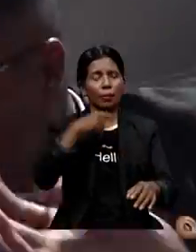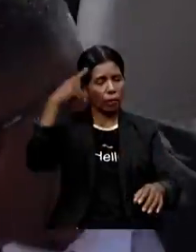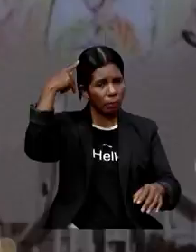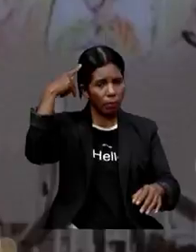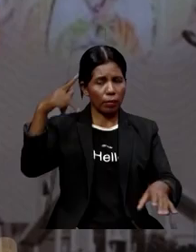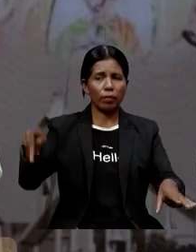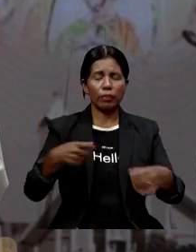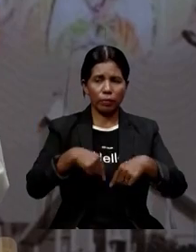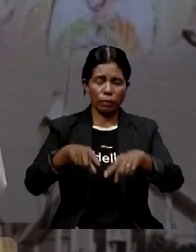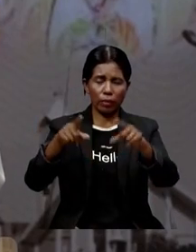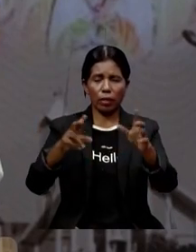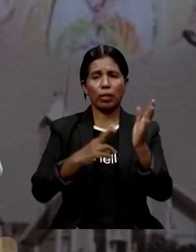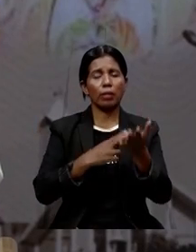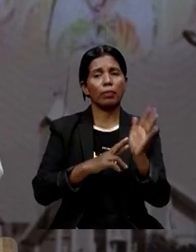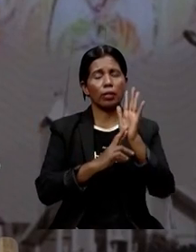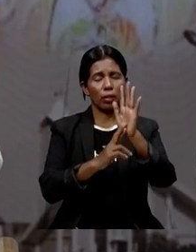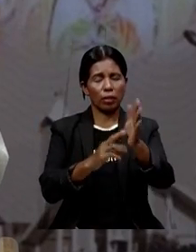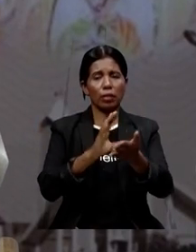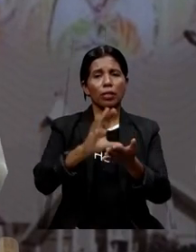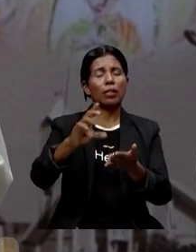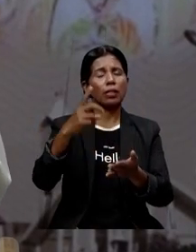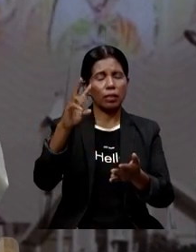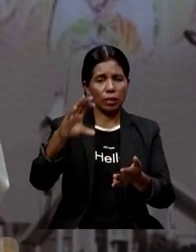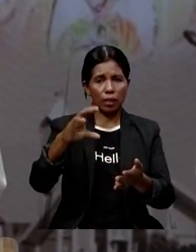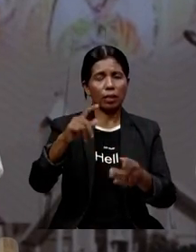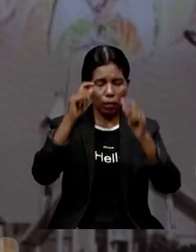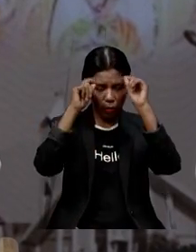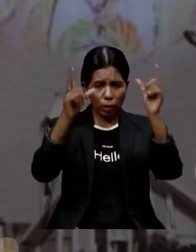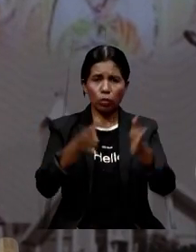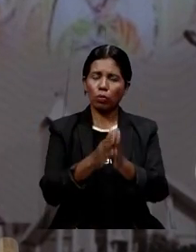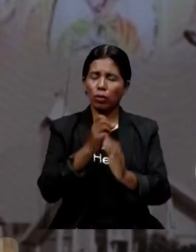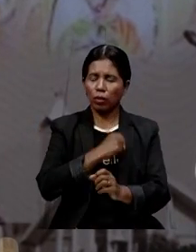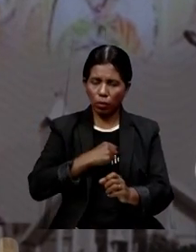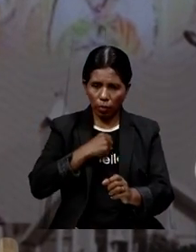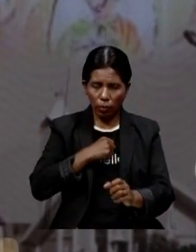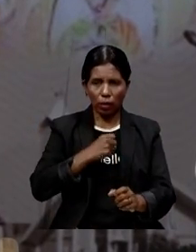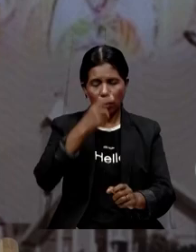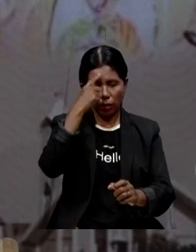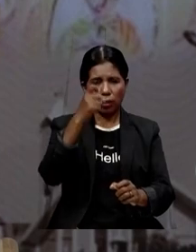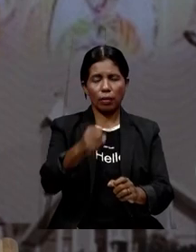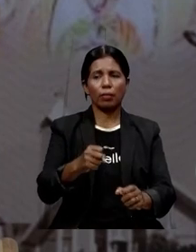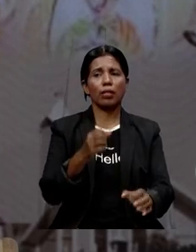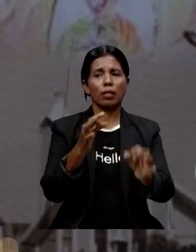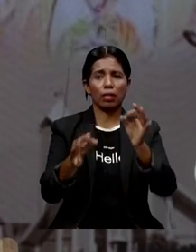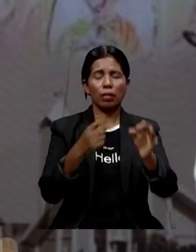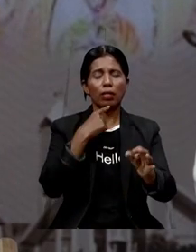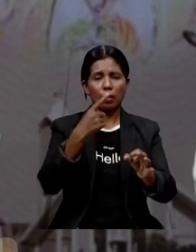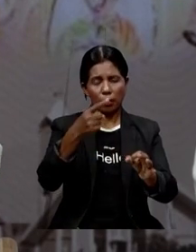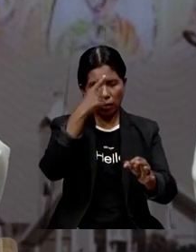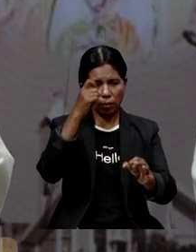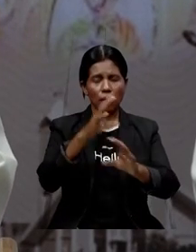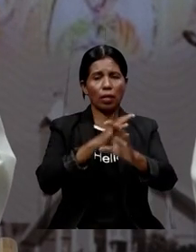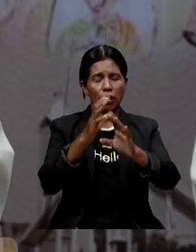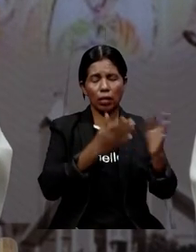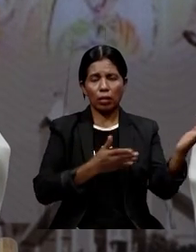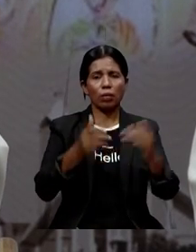representante Santa Sé Timor-Leste, o seu desculpa para público, quando a lamentação ne, não mais clarifica a razão, Carreta Tula